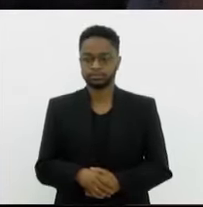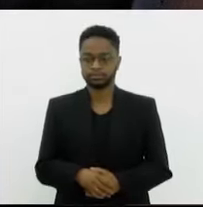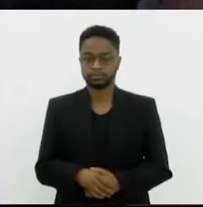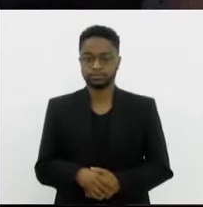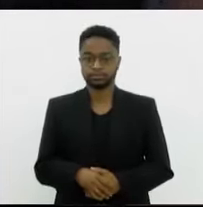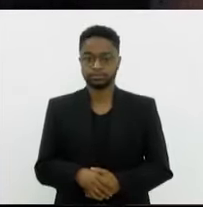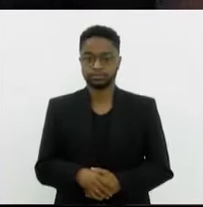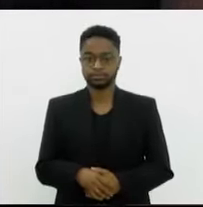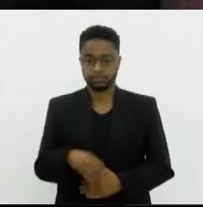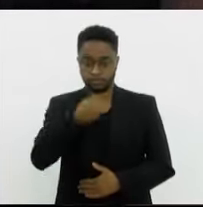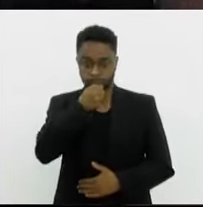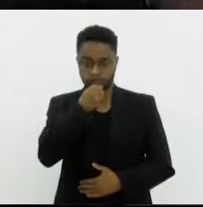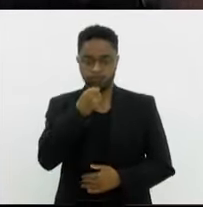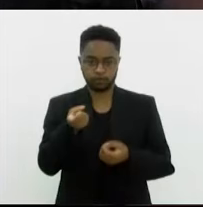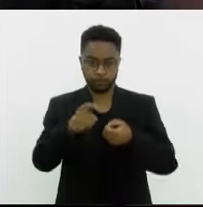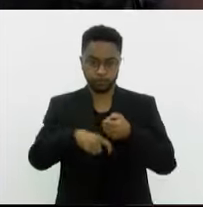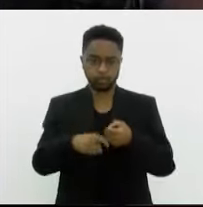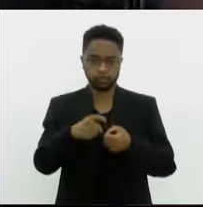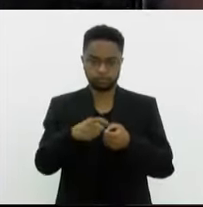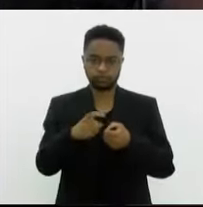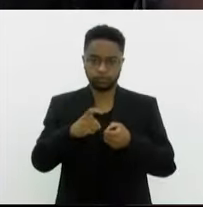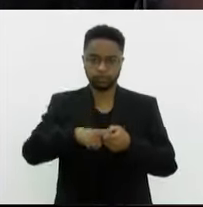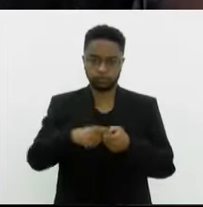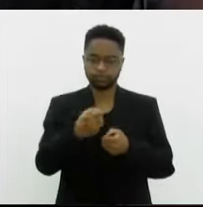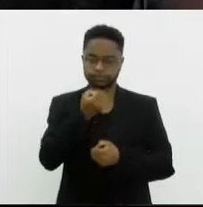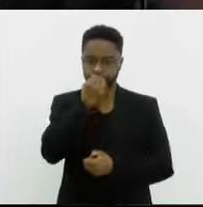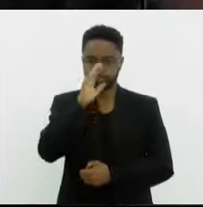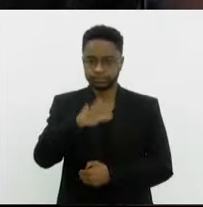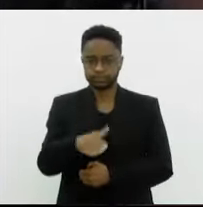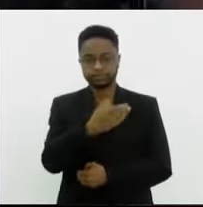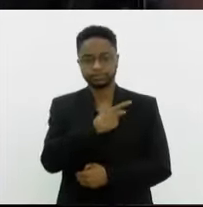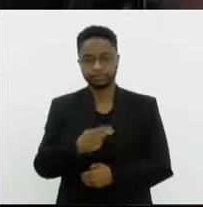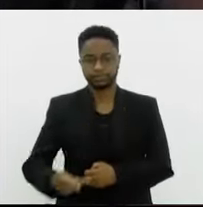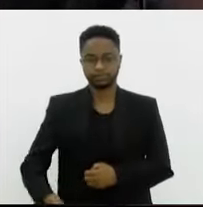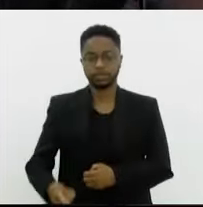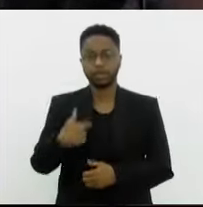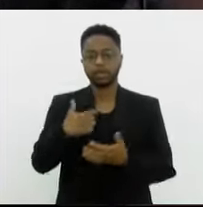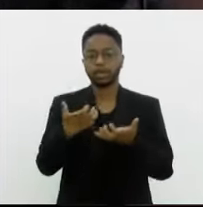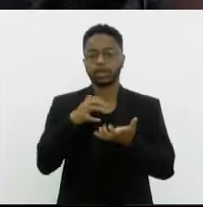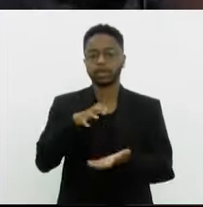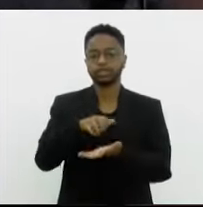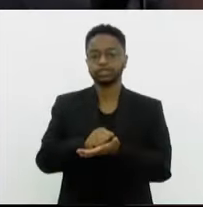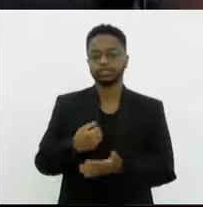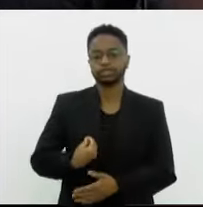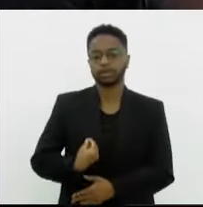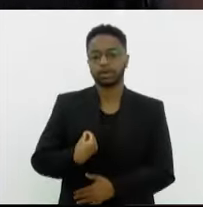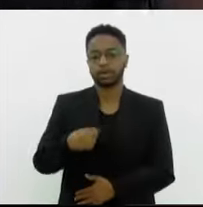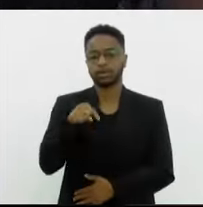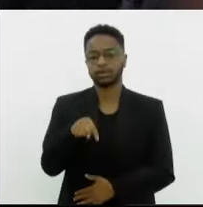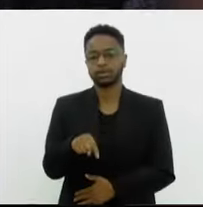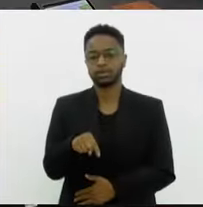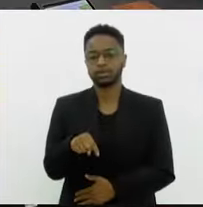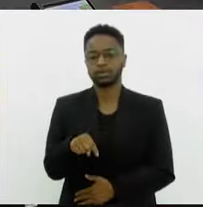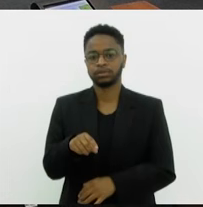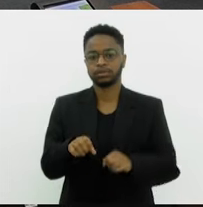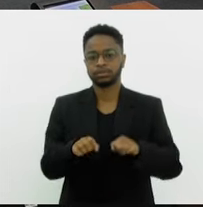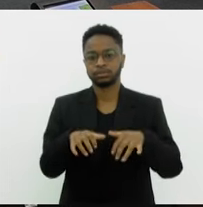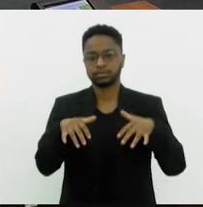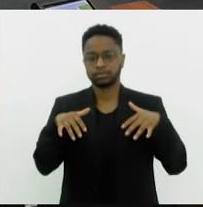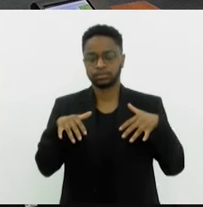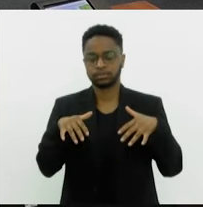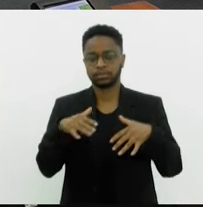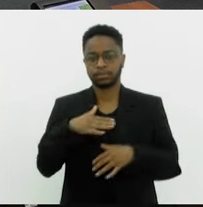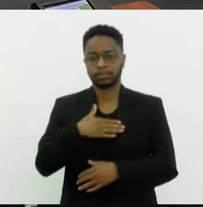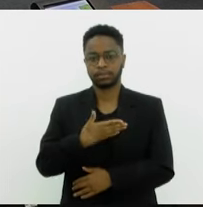Alô, foi, voltou. Boa tarde, presidente. Só para registrar a presença no plenário do